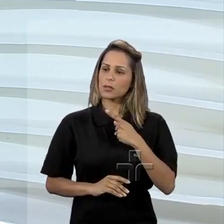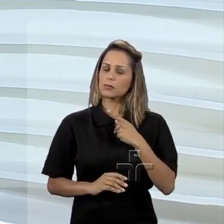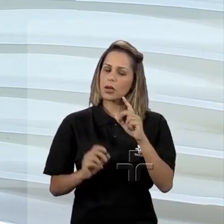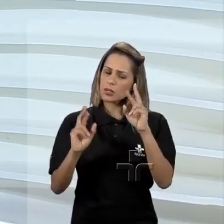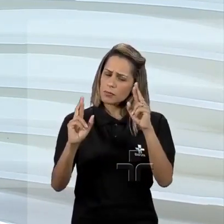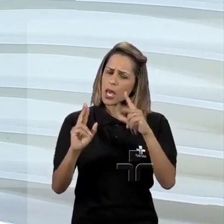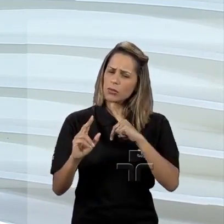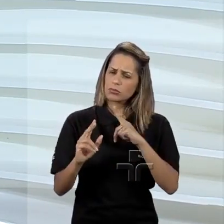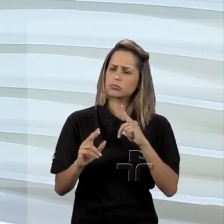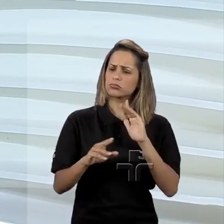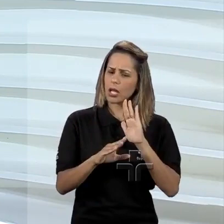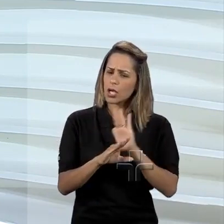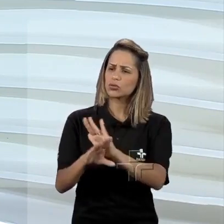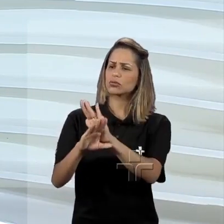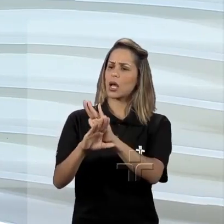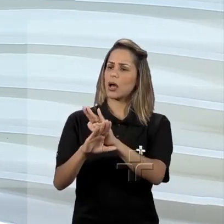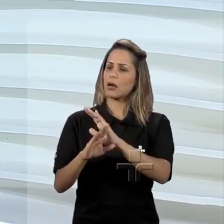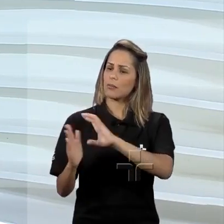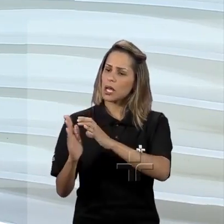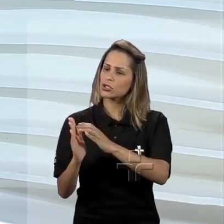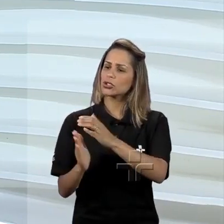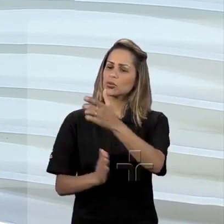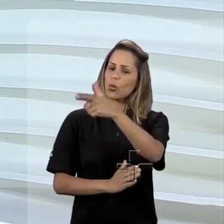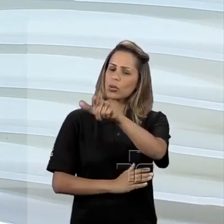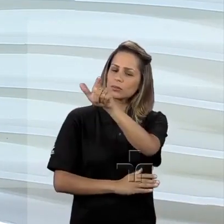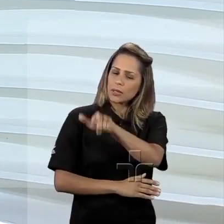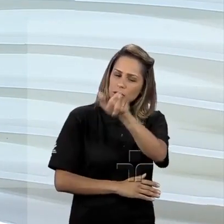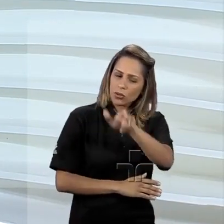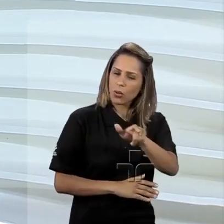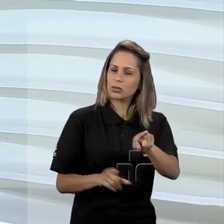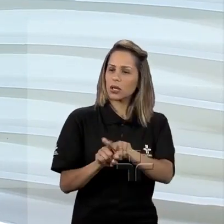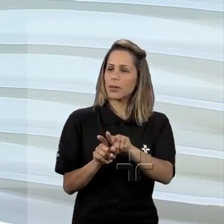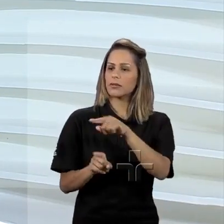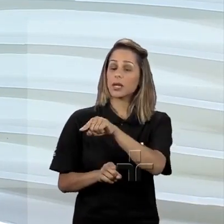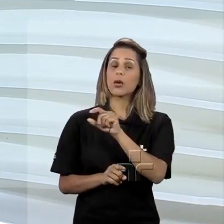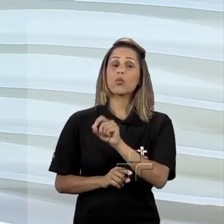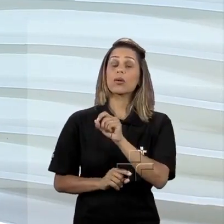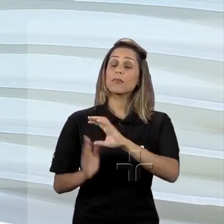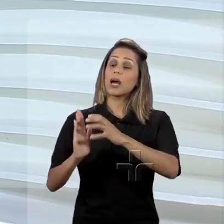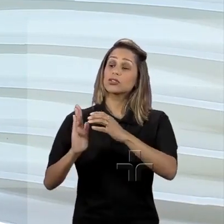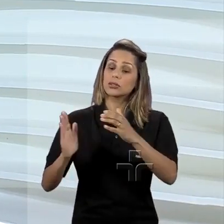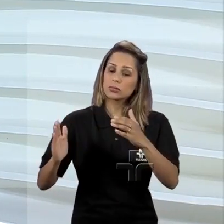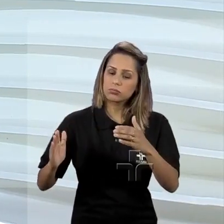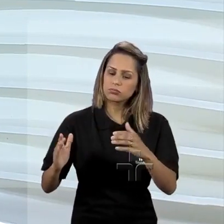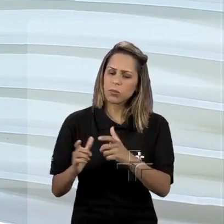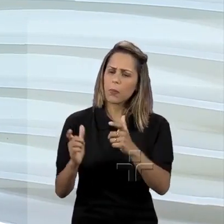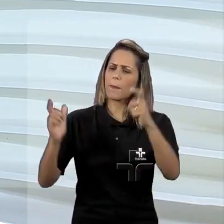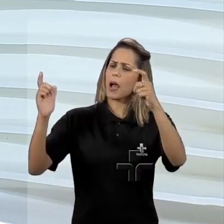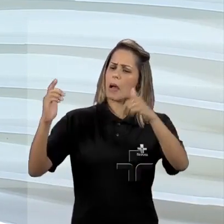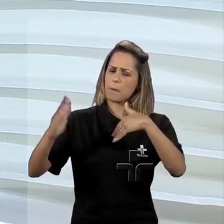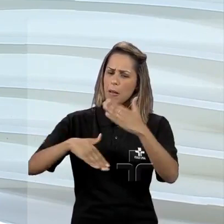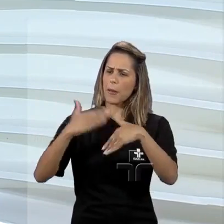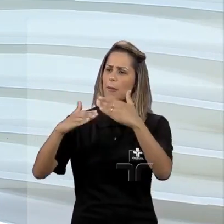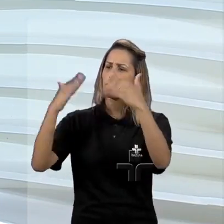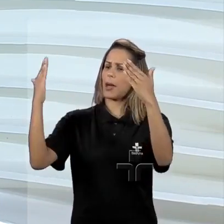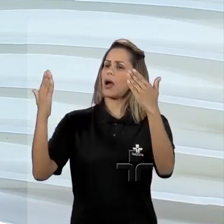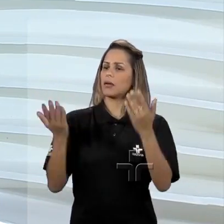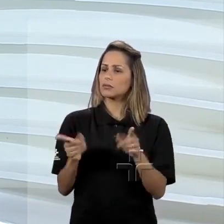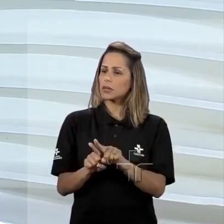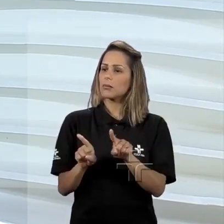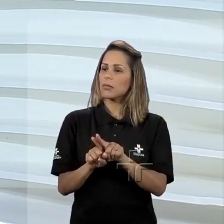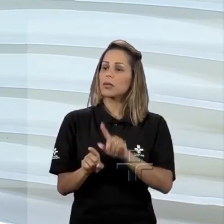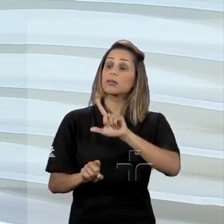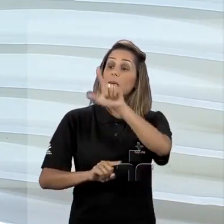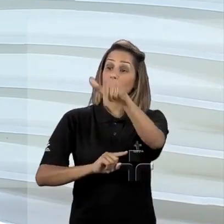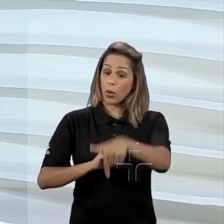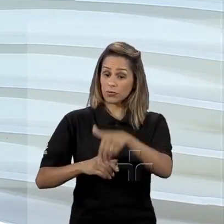figuras importantes do meu partido para a sua modernização, para uma ampla avaliação, Ricardo, depois das eleições, com